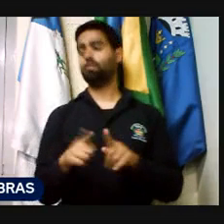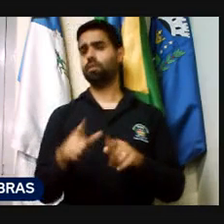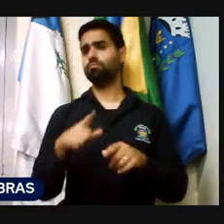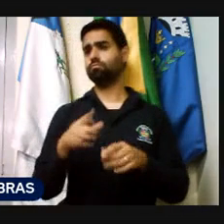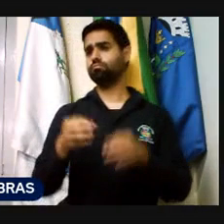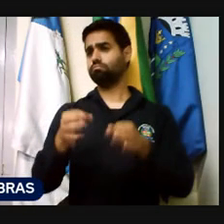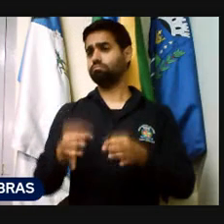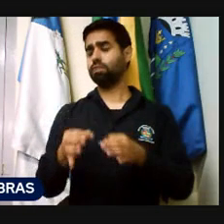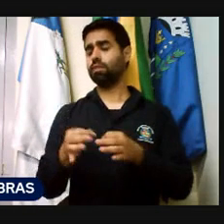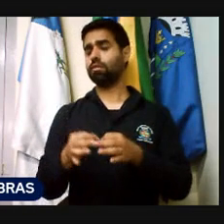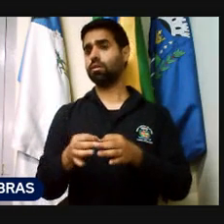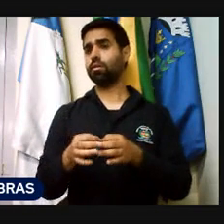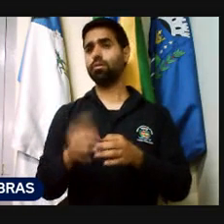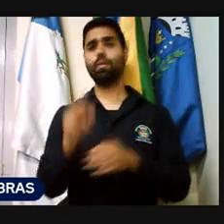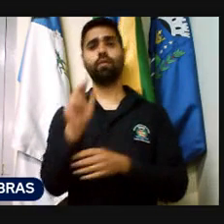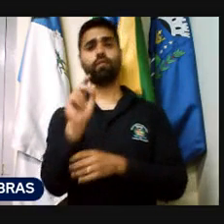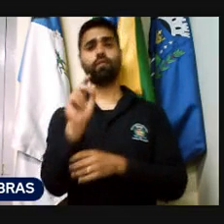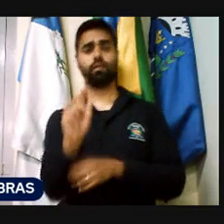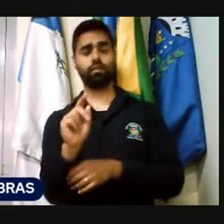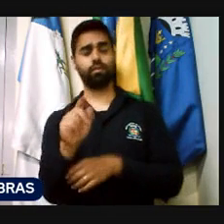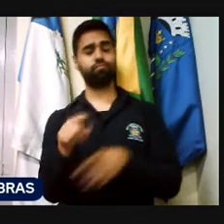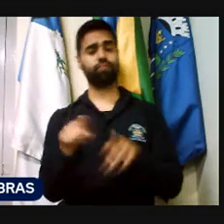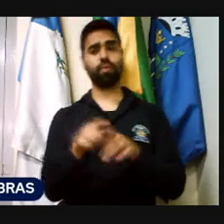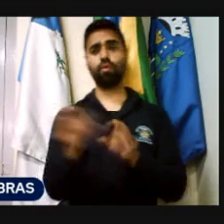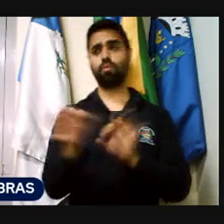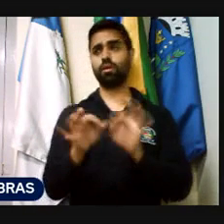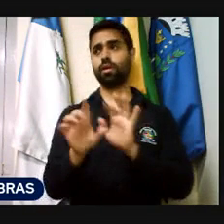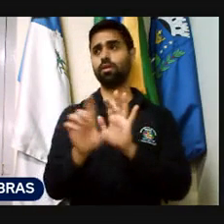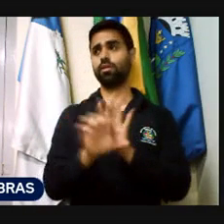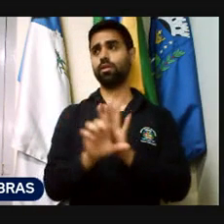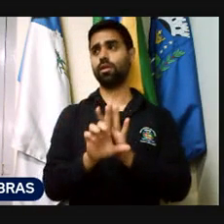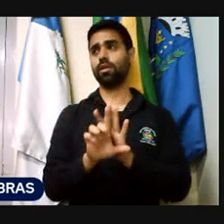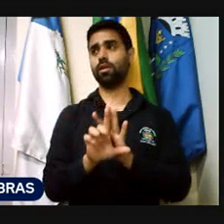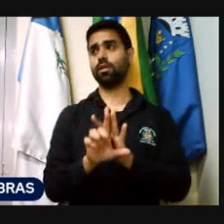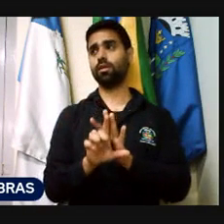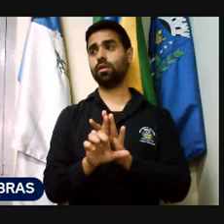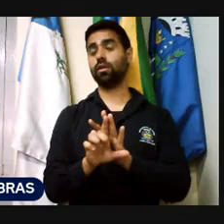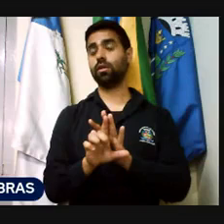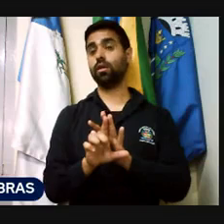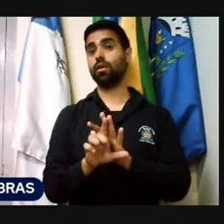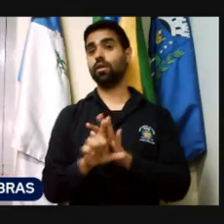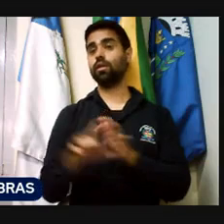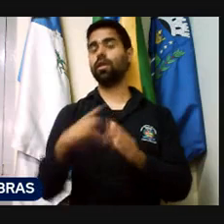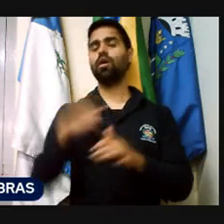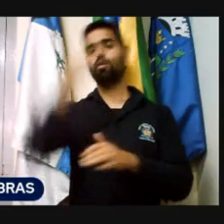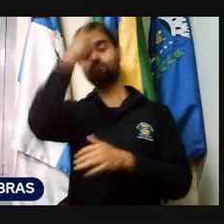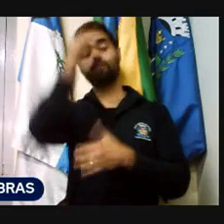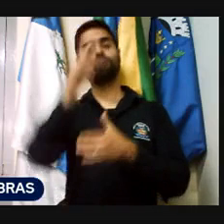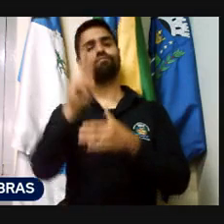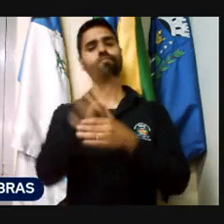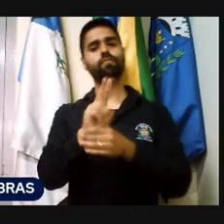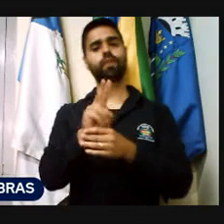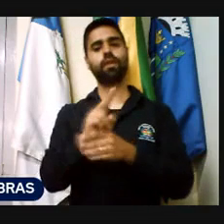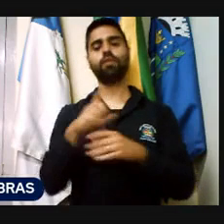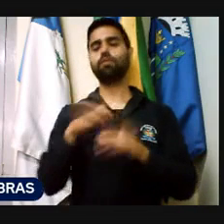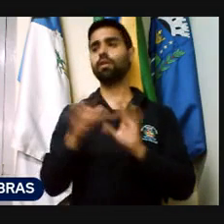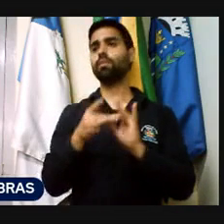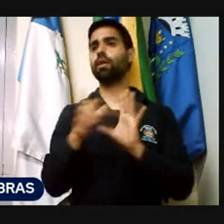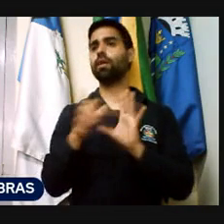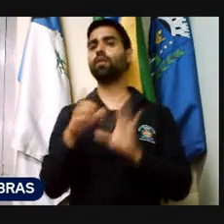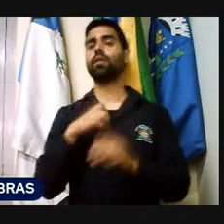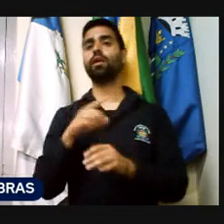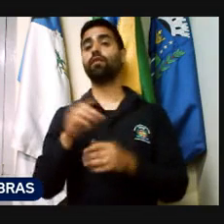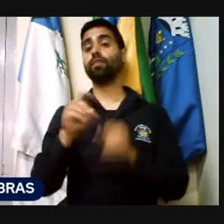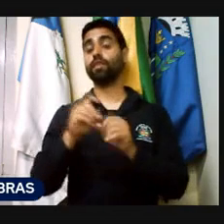constitucionalidade. Quanto à questão financeira e orçamentária, o projeto de lei fica o Poder Executivo Municipal autorizado a abrir